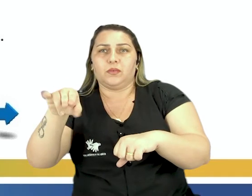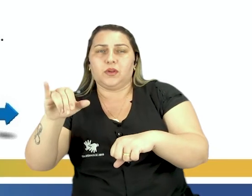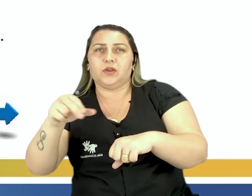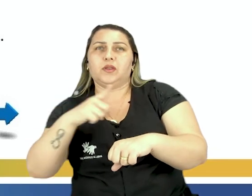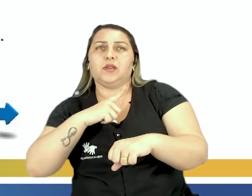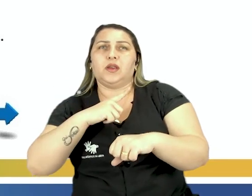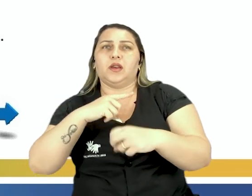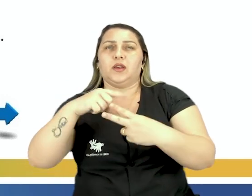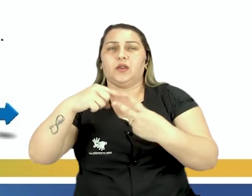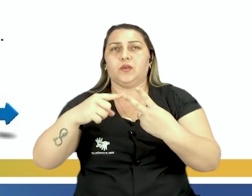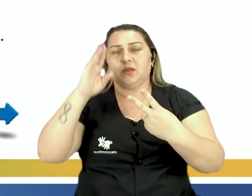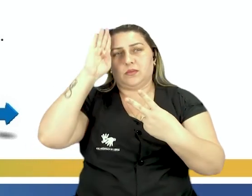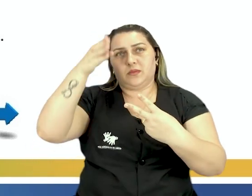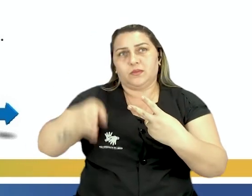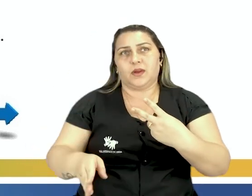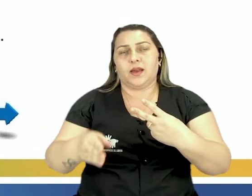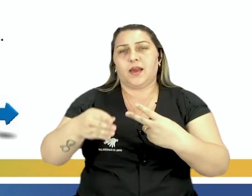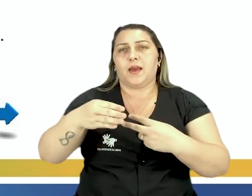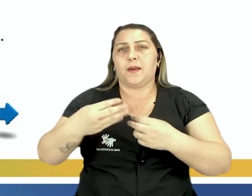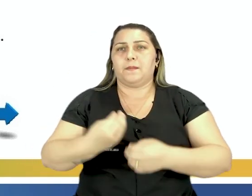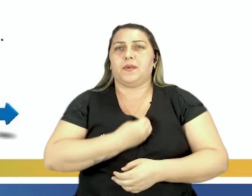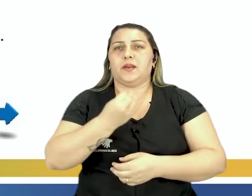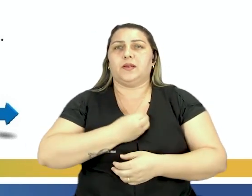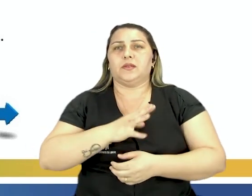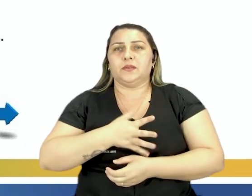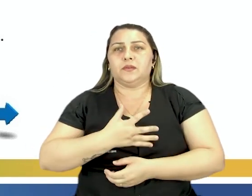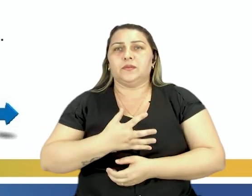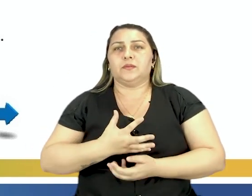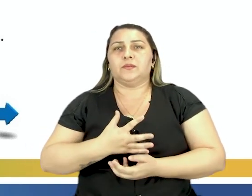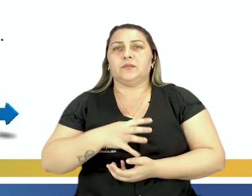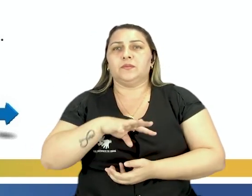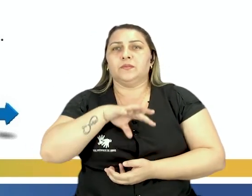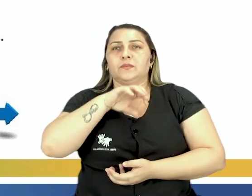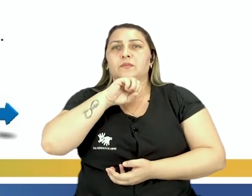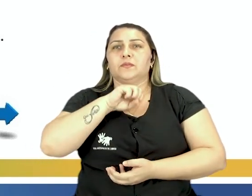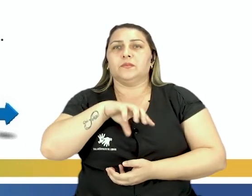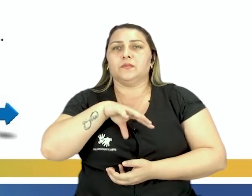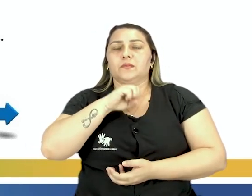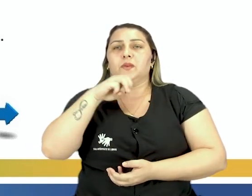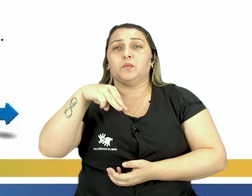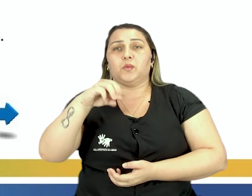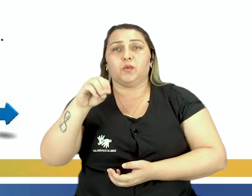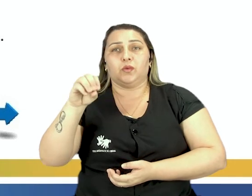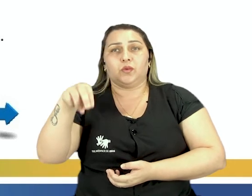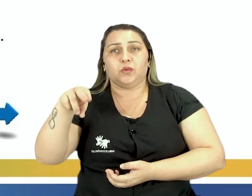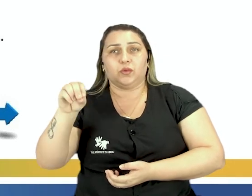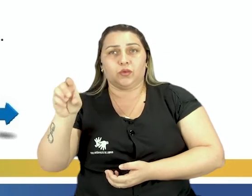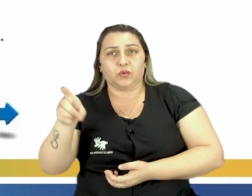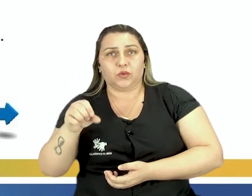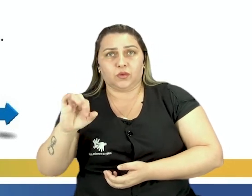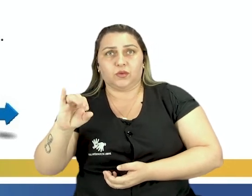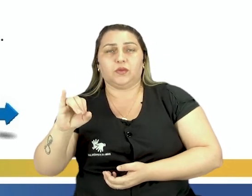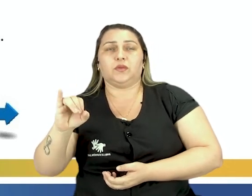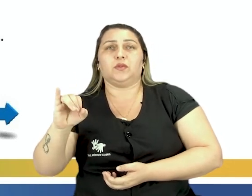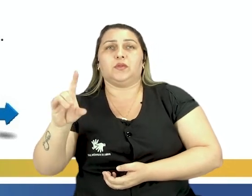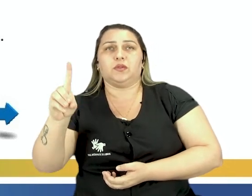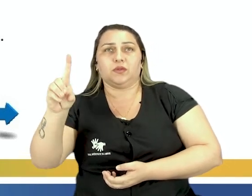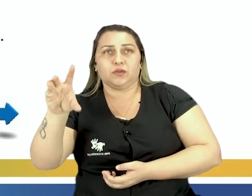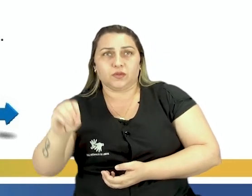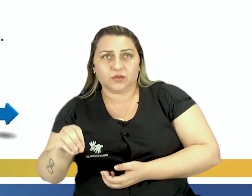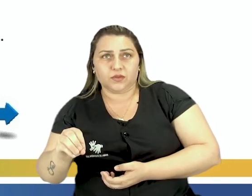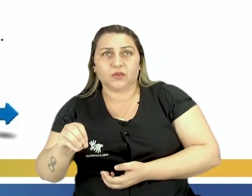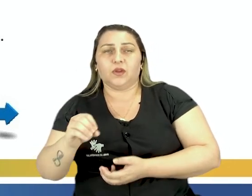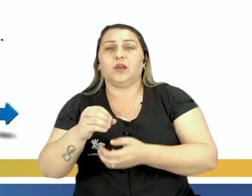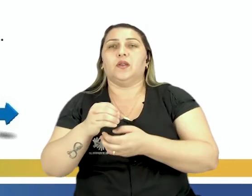aqui esses dois principais, né, que está presente na nossa respiração. Então, o monóxido de carbono, que é resultado da combustão incompleta dos